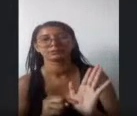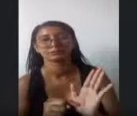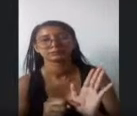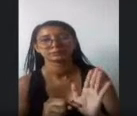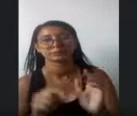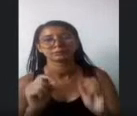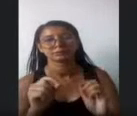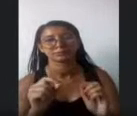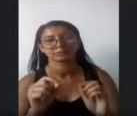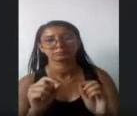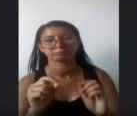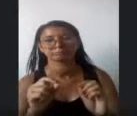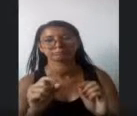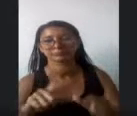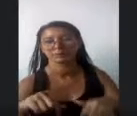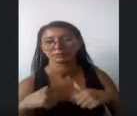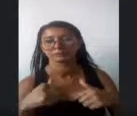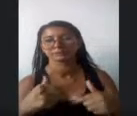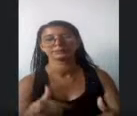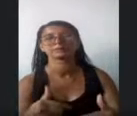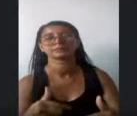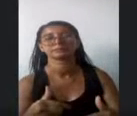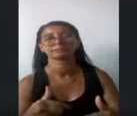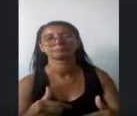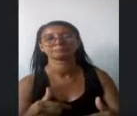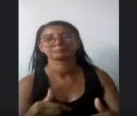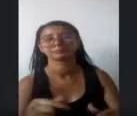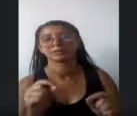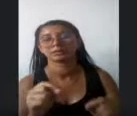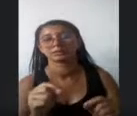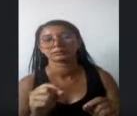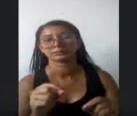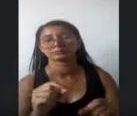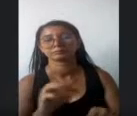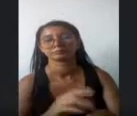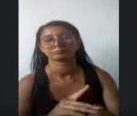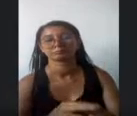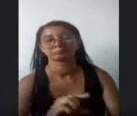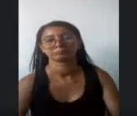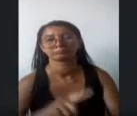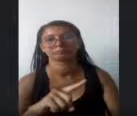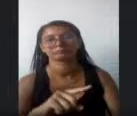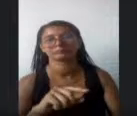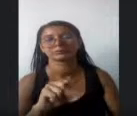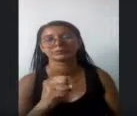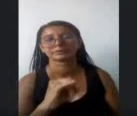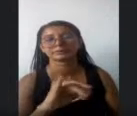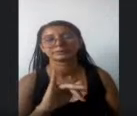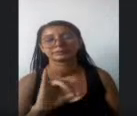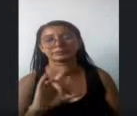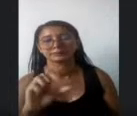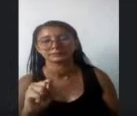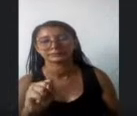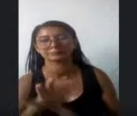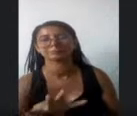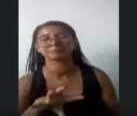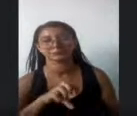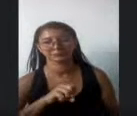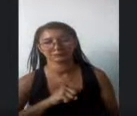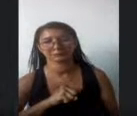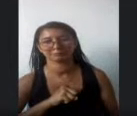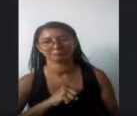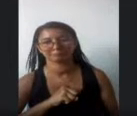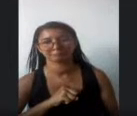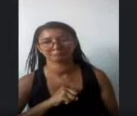está justamente na sífilis adquirida. Ou seja, a grande epidemia está lá.